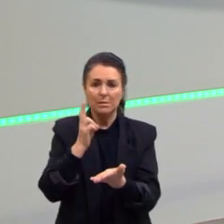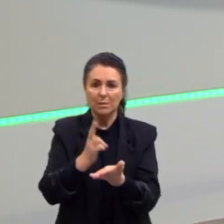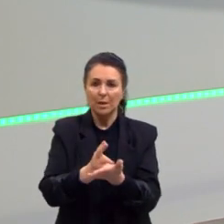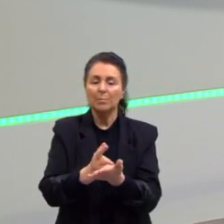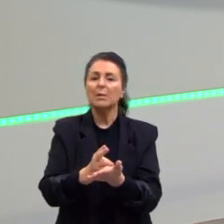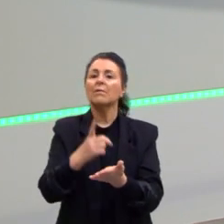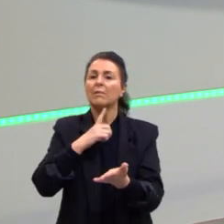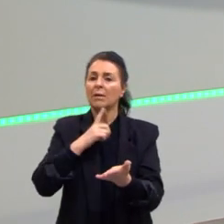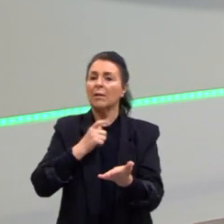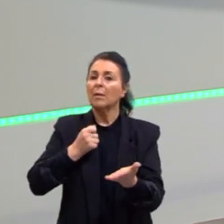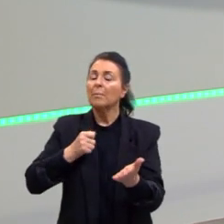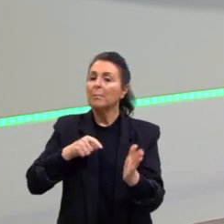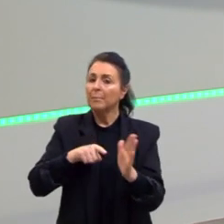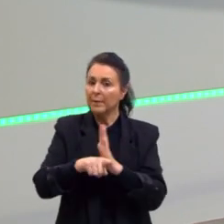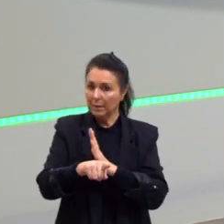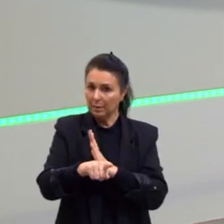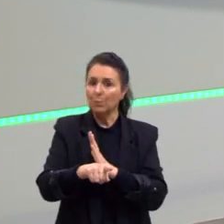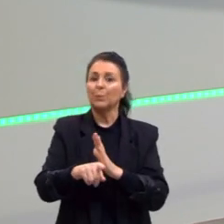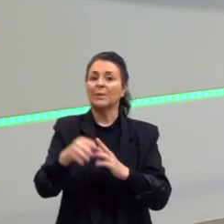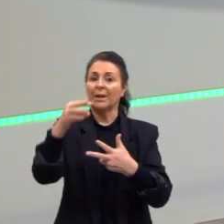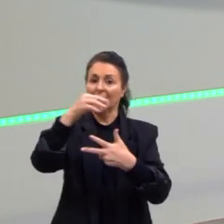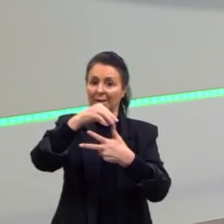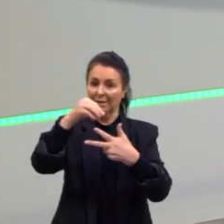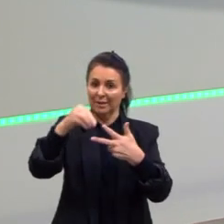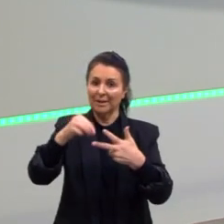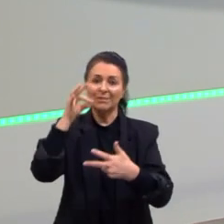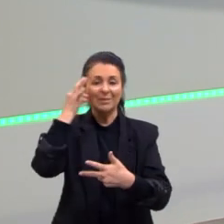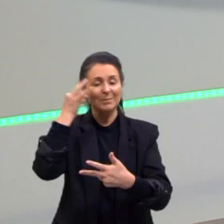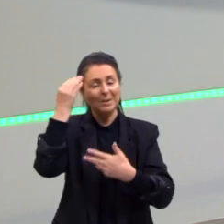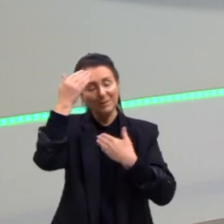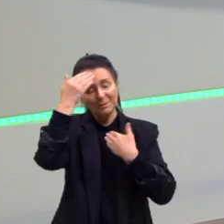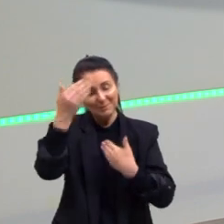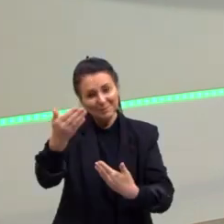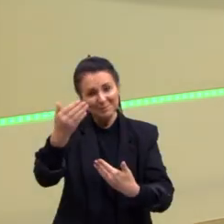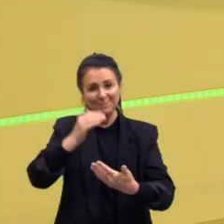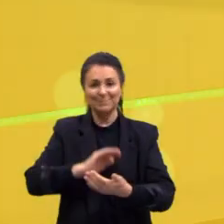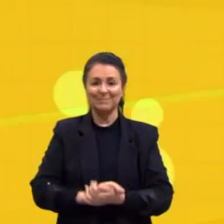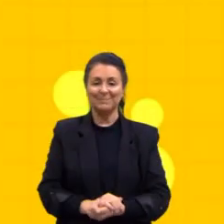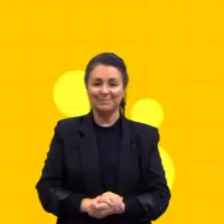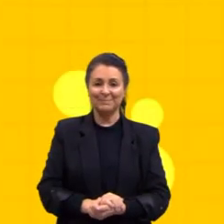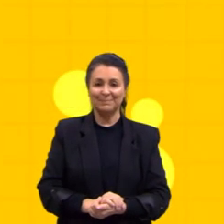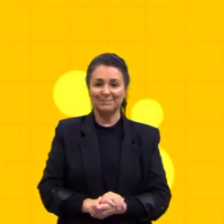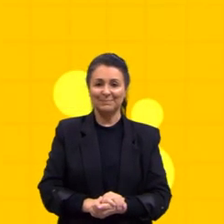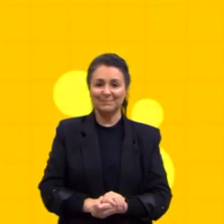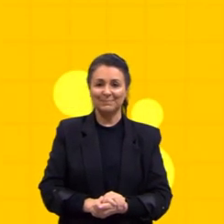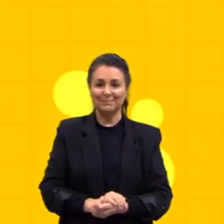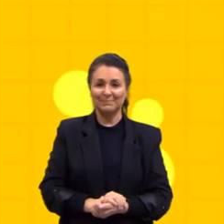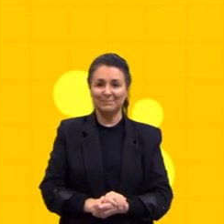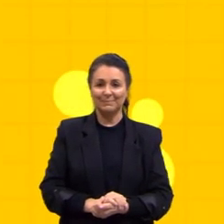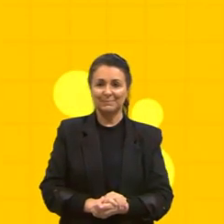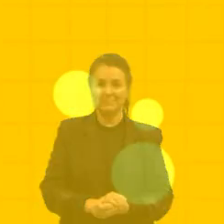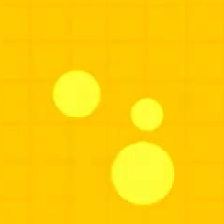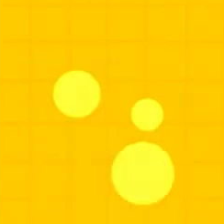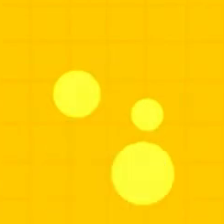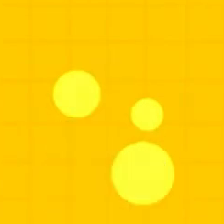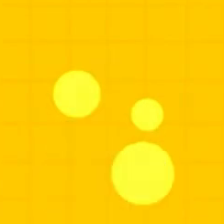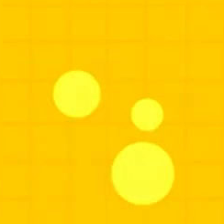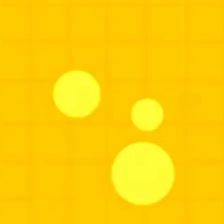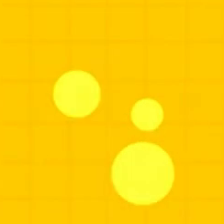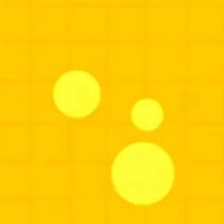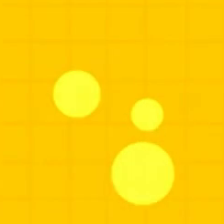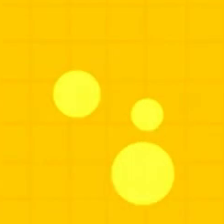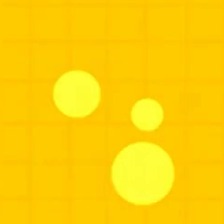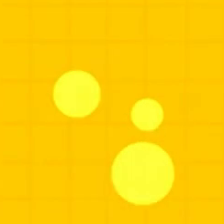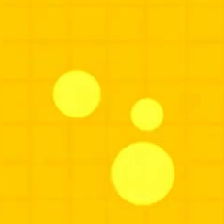ser cobrado tanto no Enem quanto nos vestibulares muito obrigada E aí